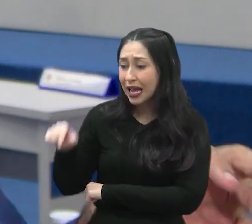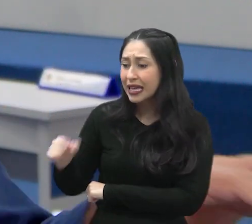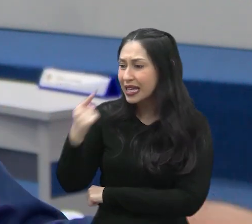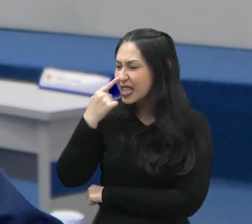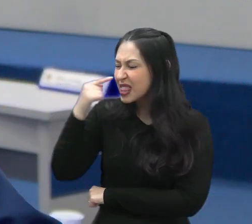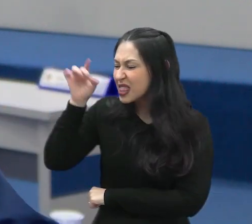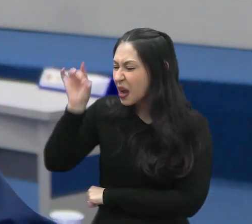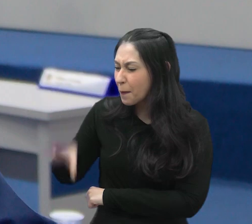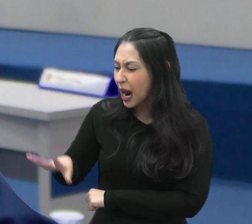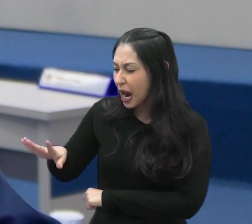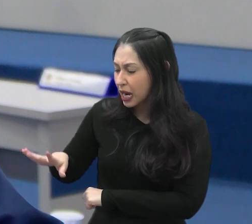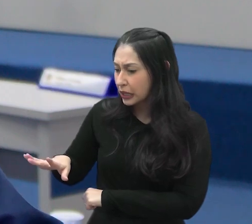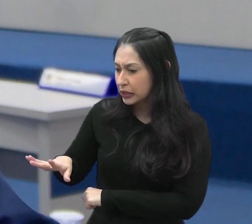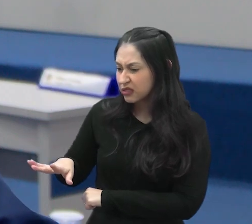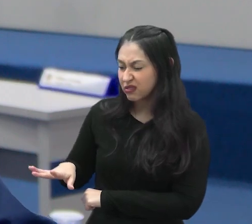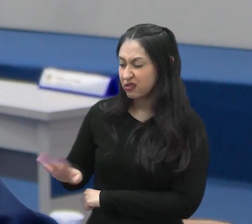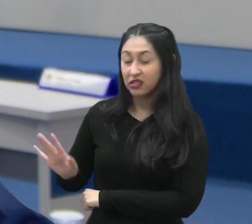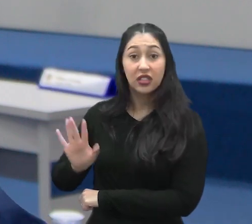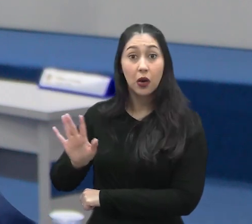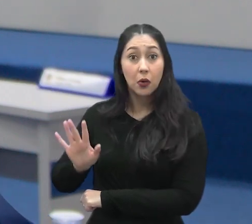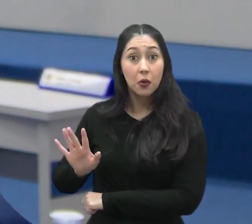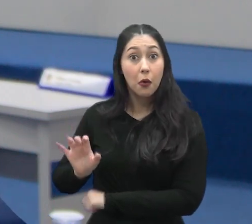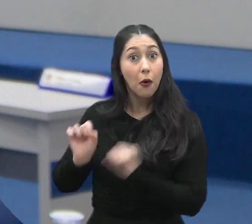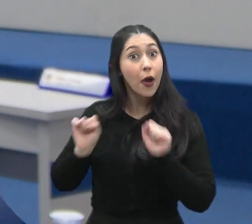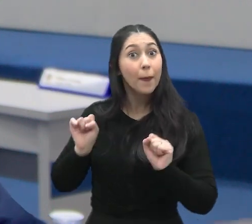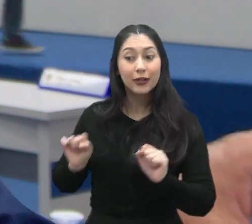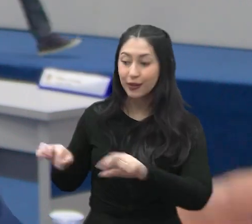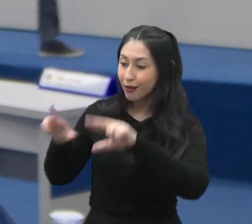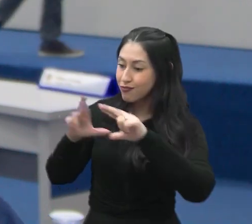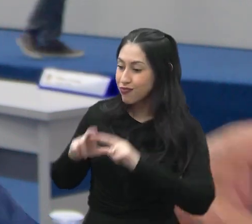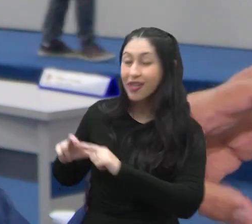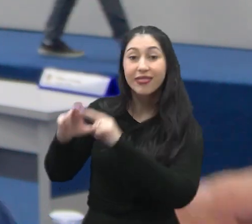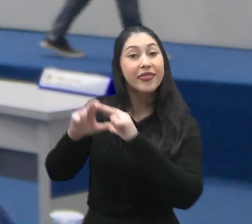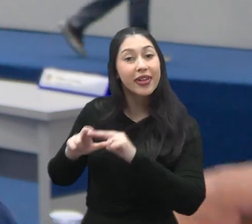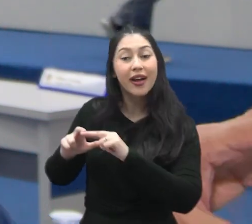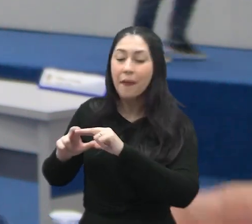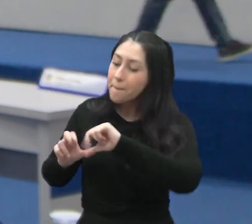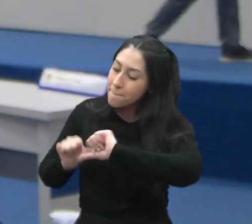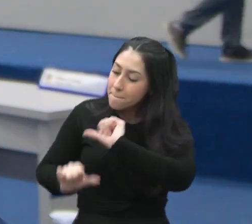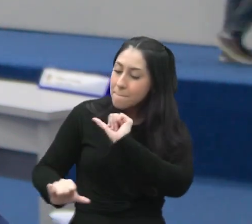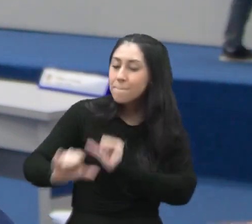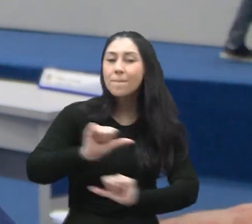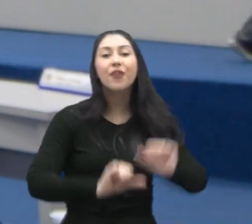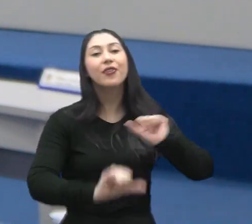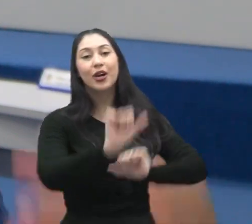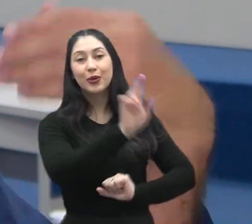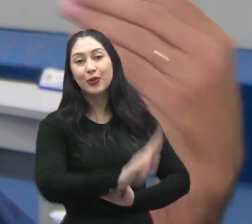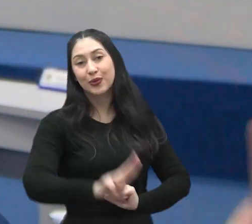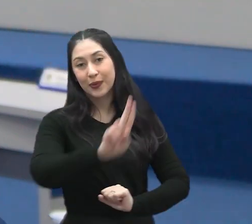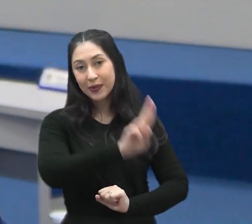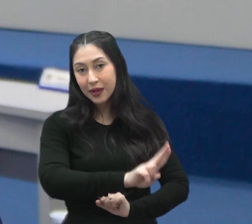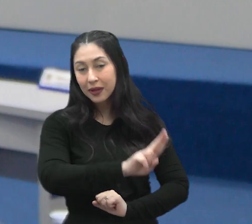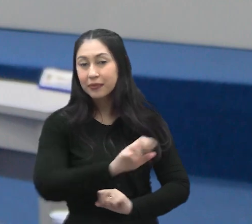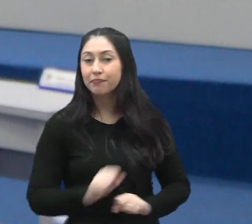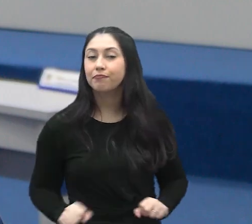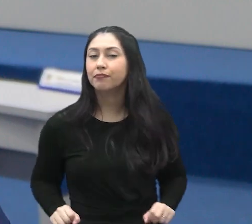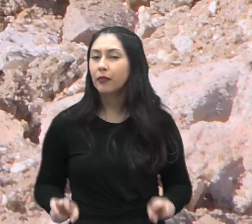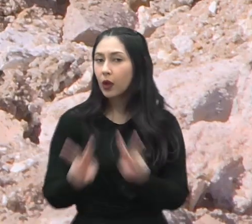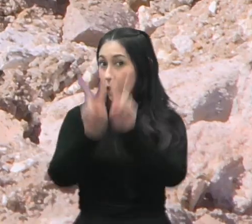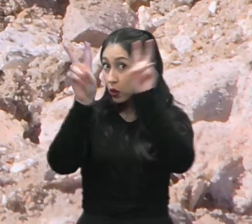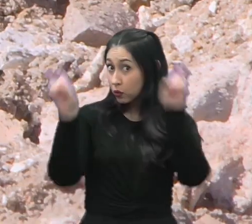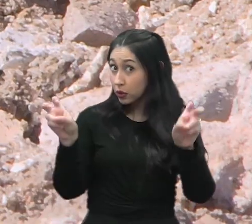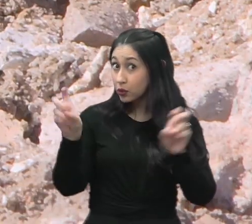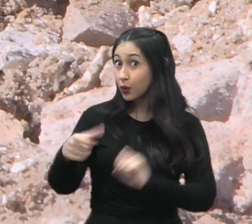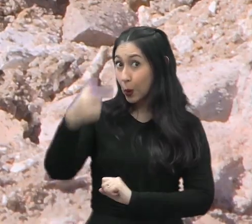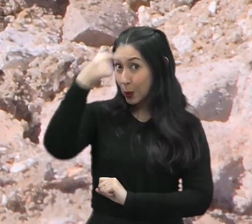ambiente. Se o entulho está aqui, eu não vou tratá-lo como um lixo, eu vou tratá-lo como um material reciclável que pode voltar a ser utilizado.